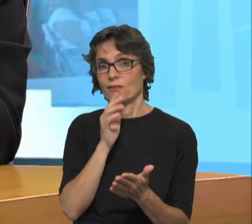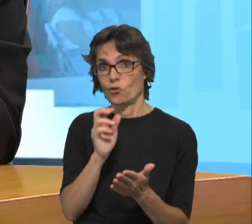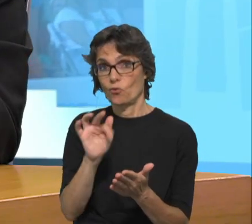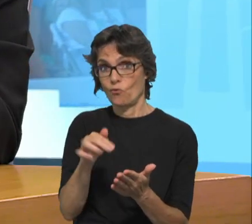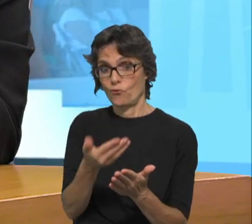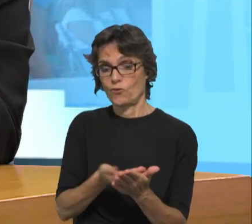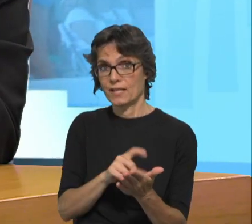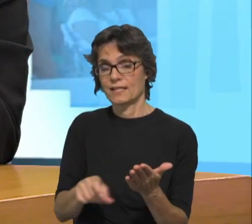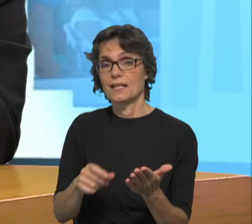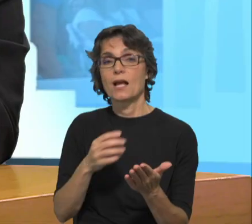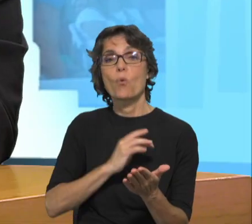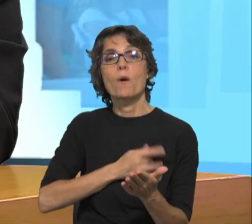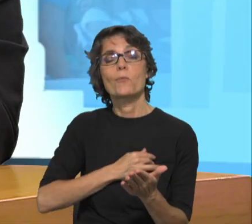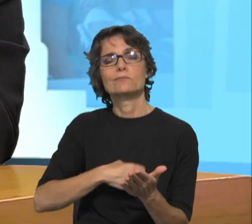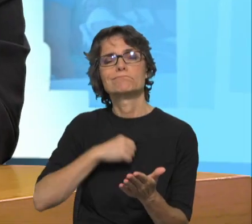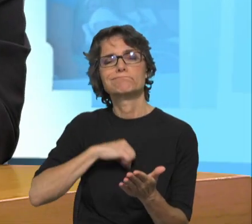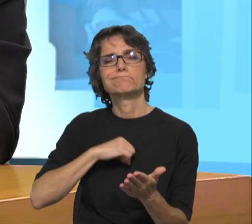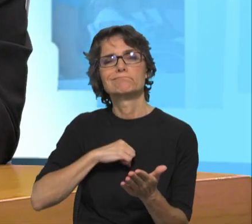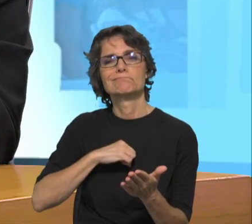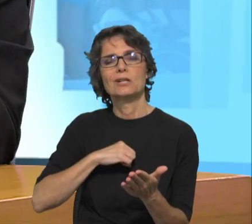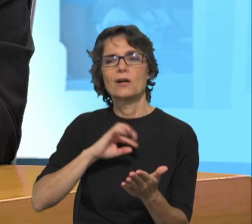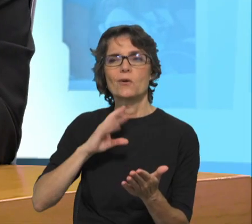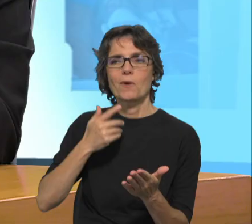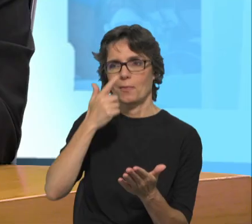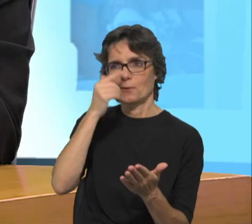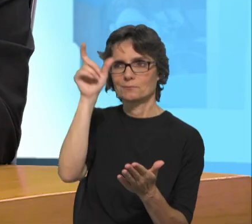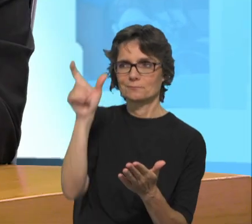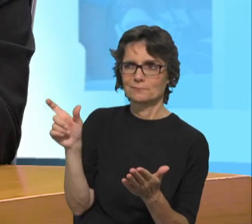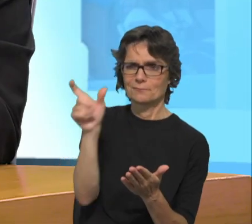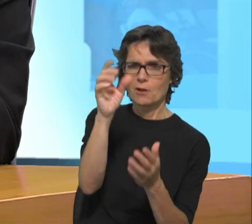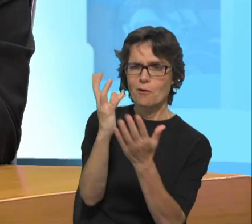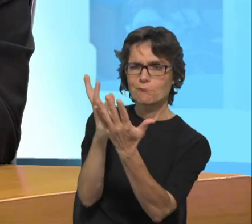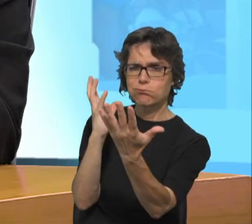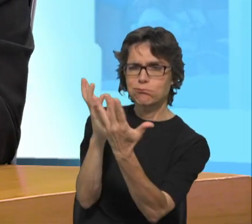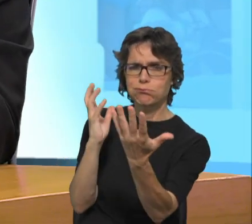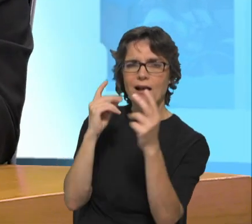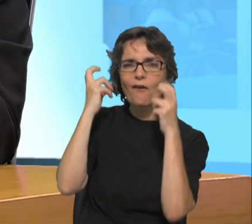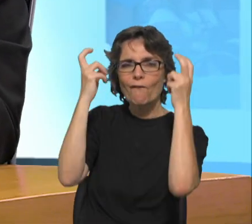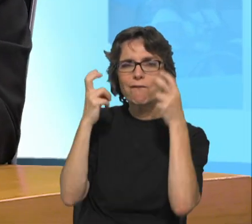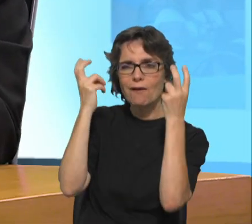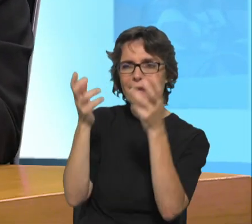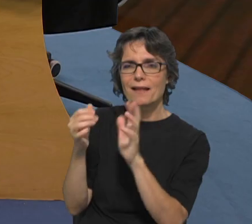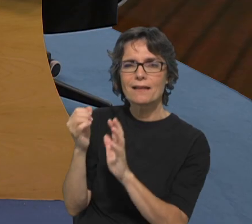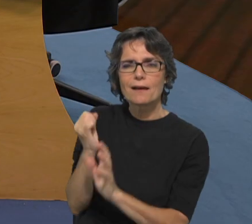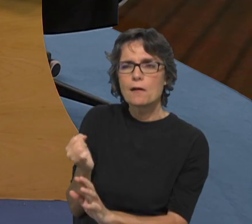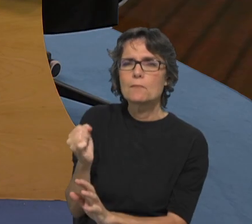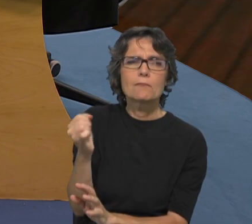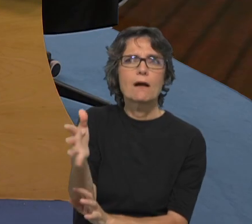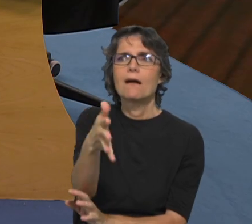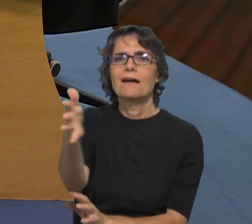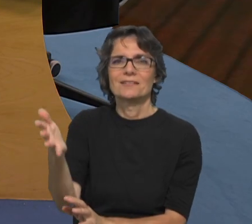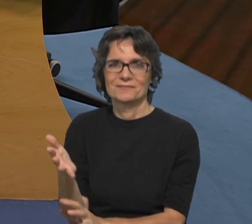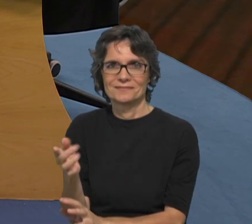Jesus sente é movido pelo facto de ver naquela multidão um povo de ovelhas como se fossem ovelhas sem